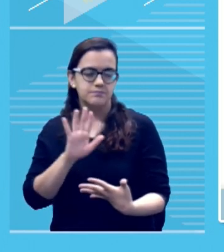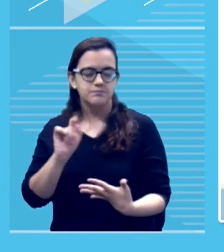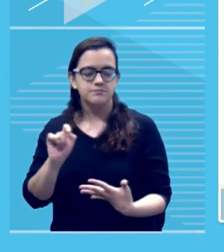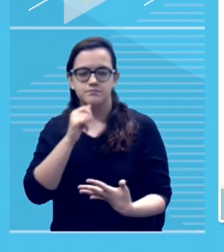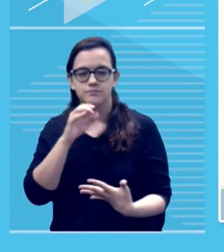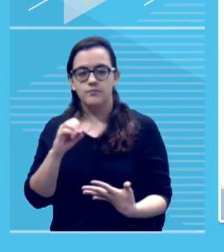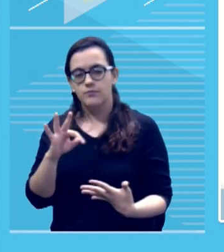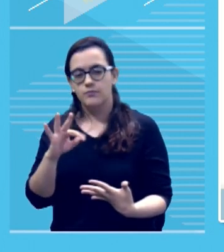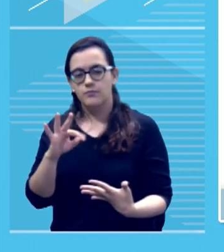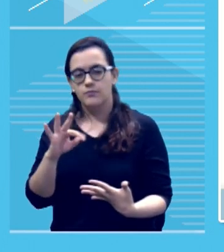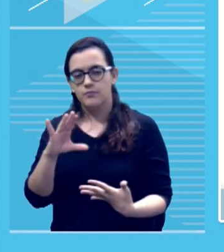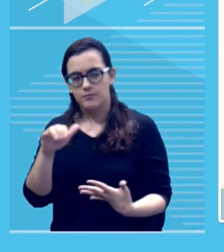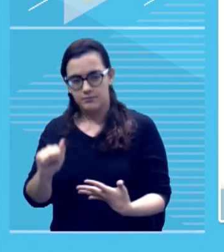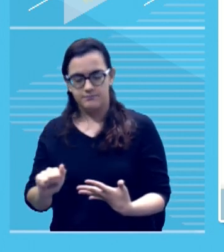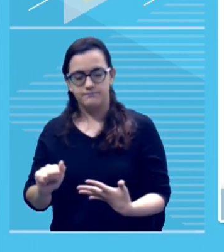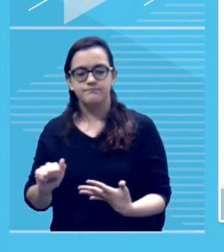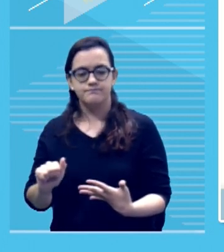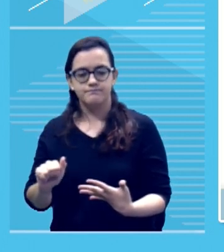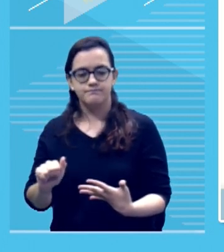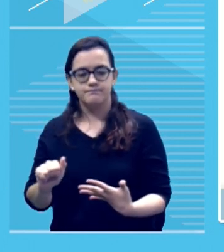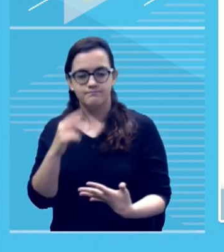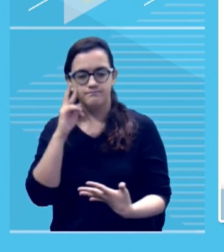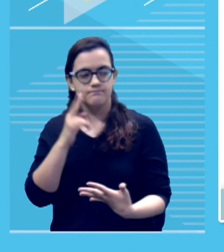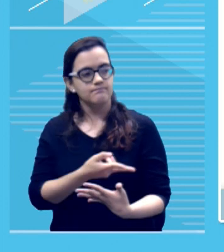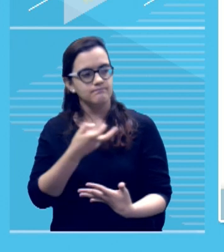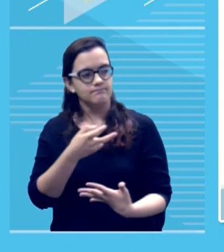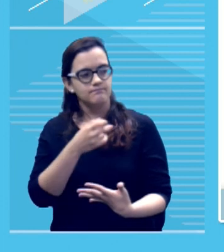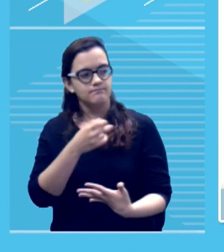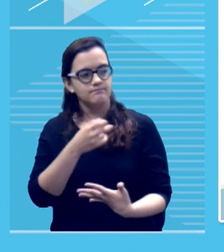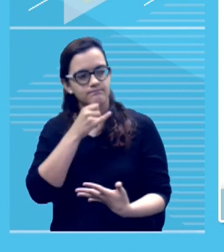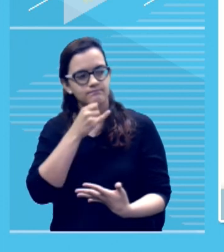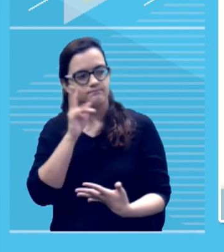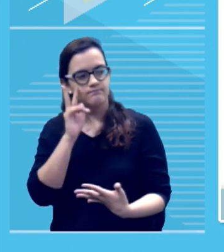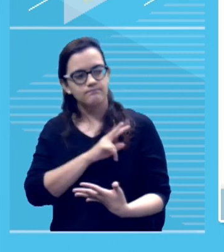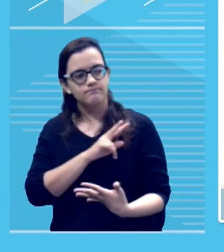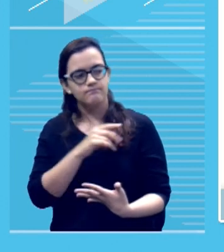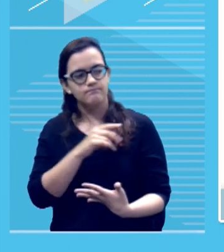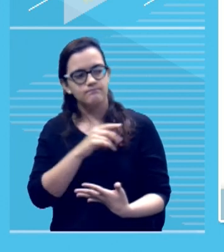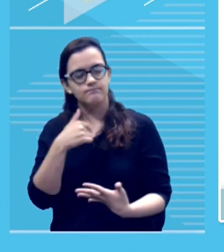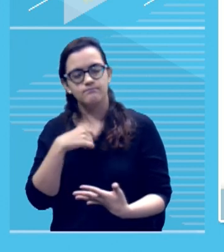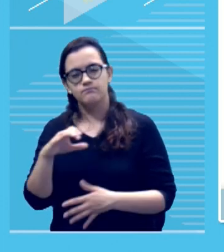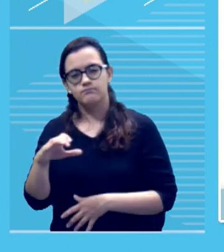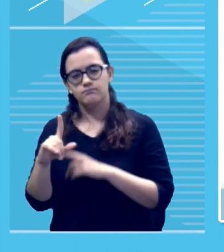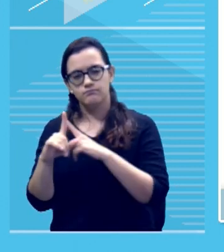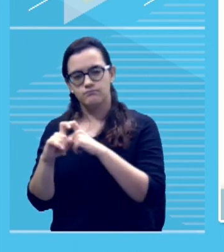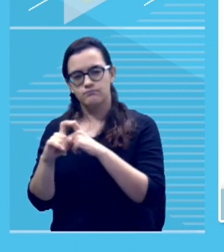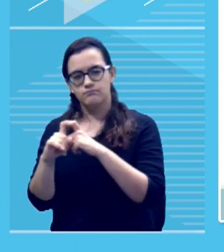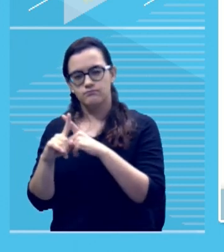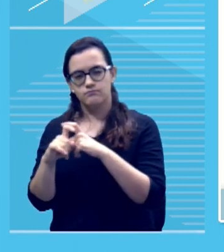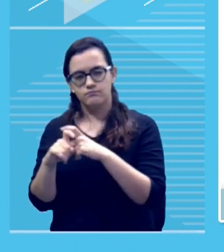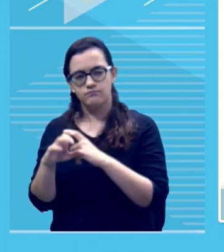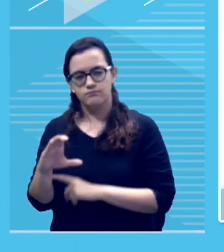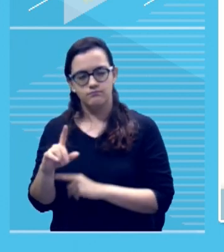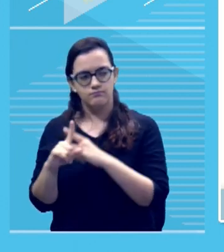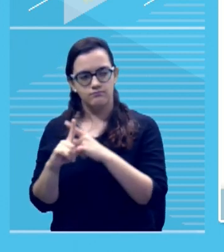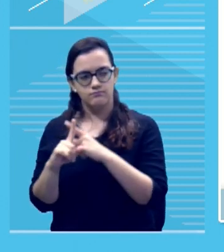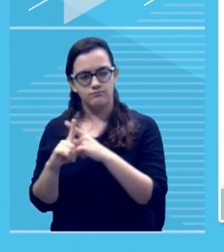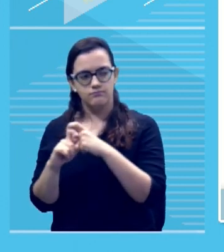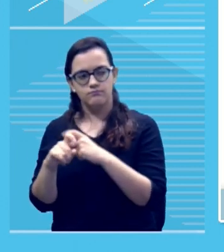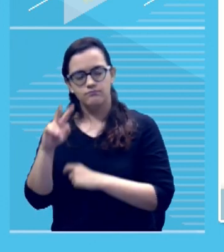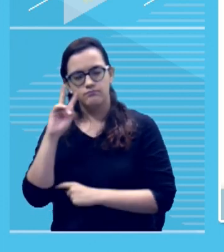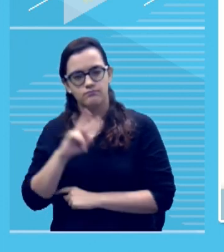a isomeria ótica. Olha aqui, ó. Pessoal, eu até destaquei logo aqui, ó. Esse carbono aqui, ele é